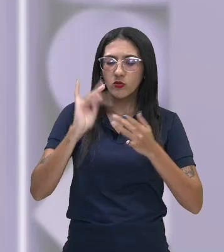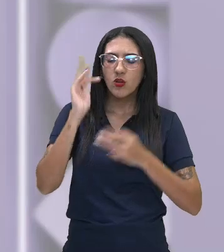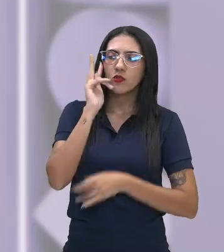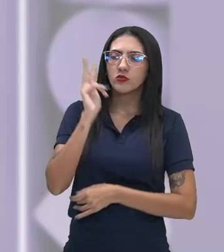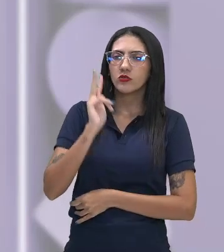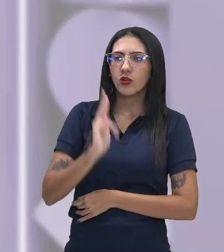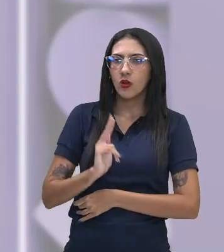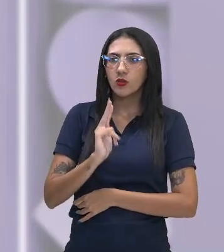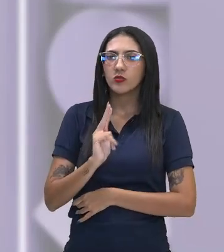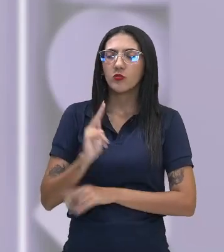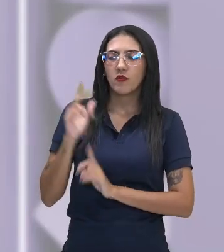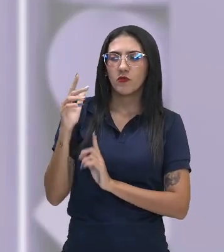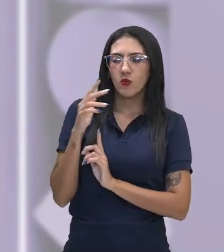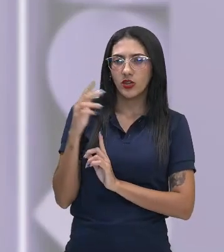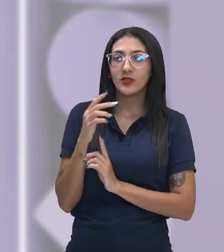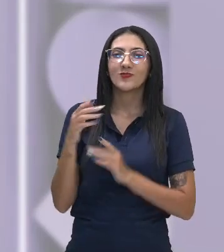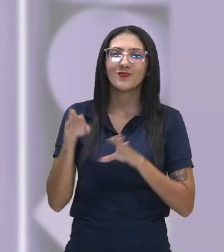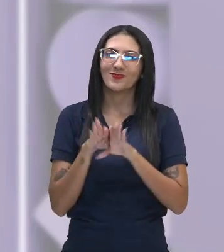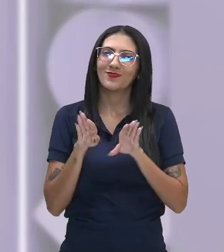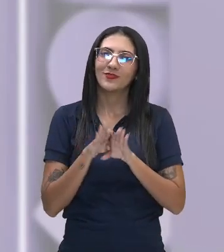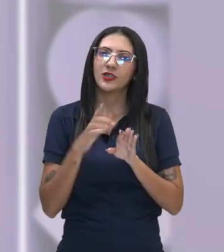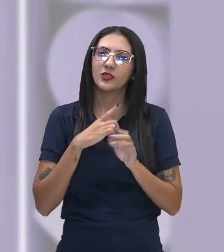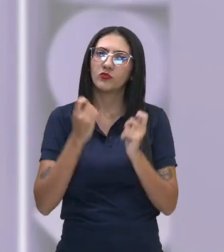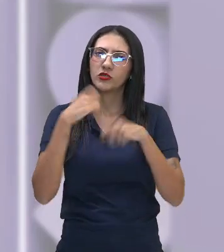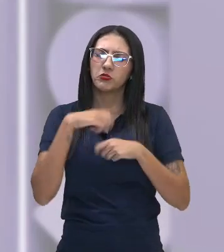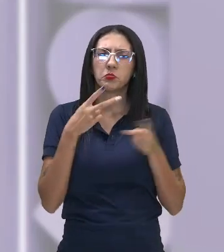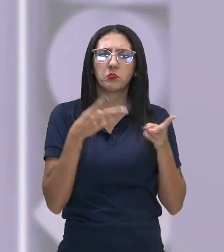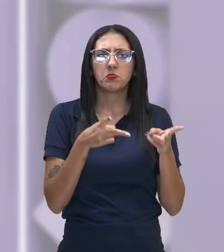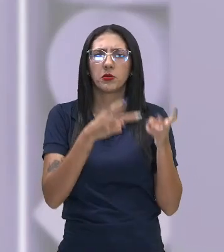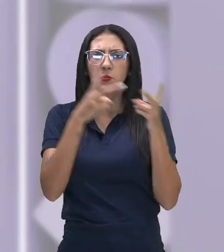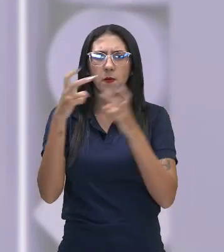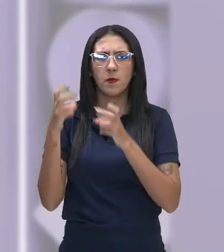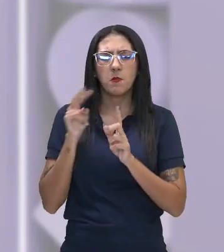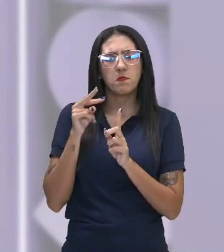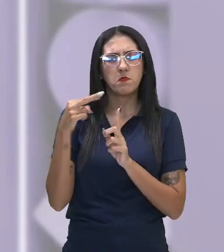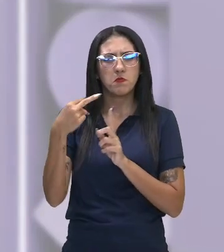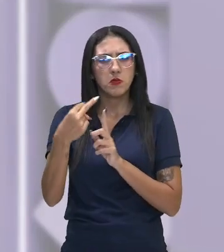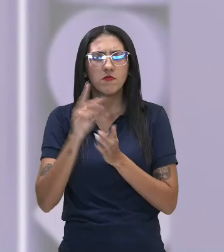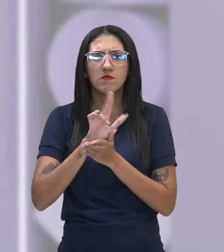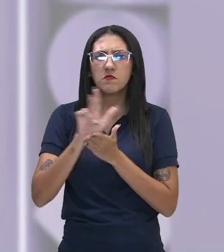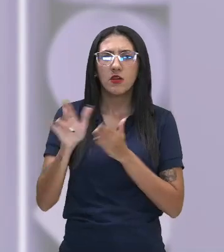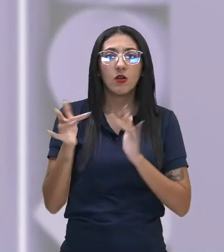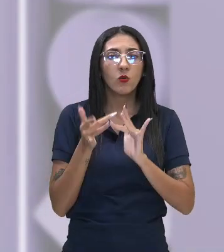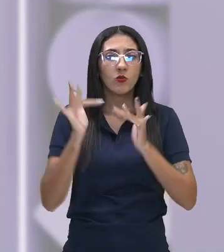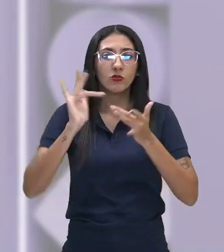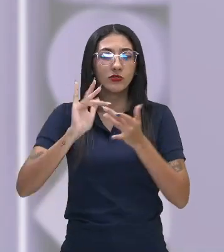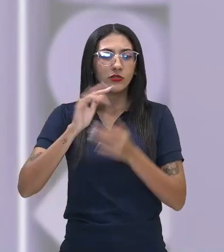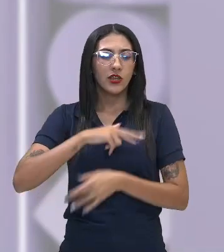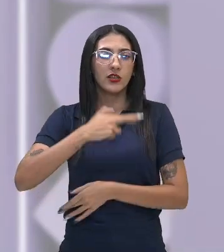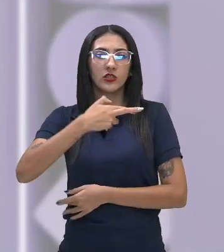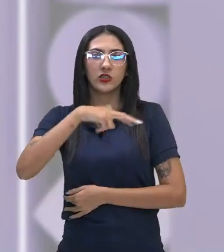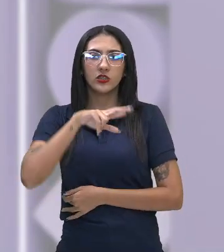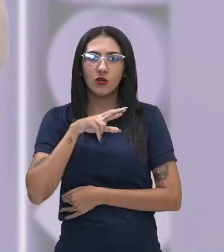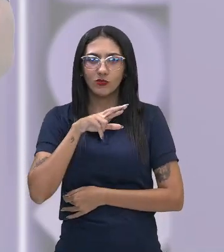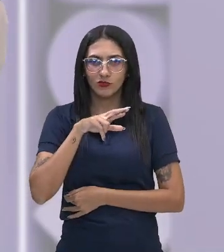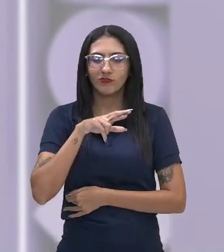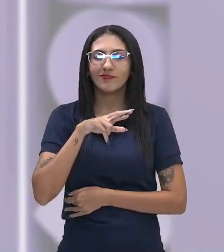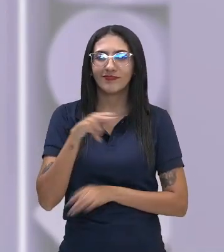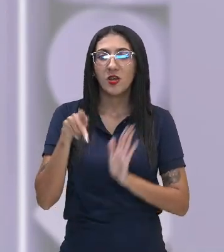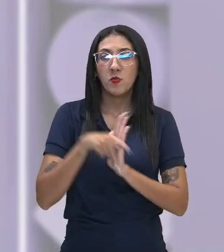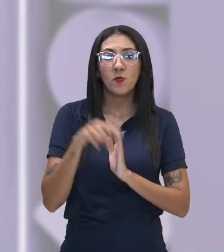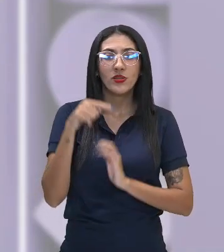ter também a oportunidade de visualizar o contexto religioso que vai acompanhar aquele contexto